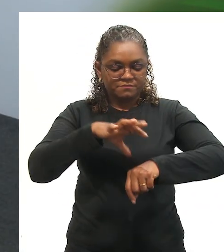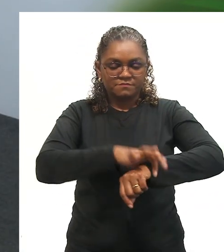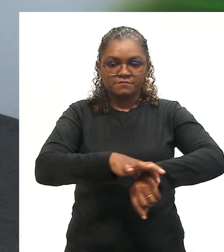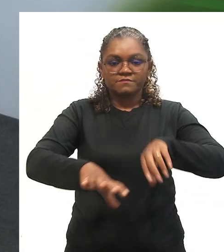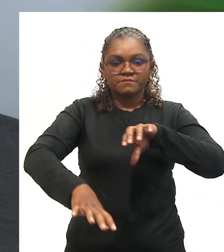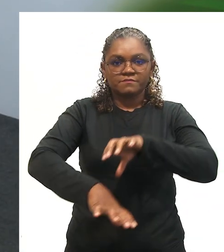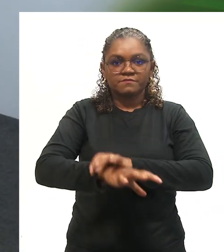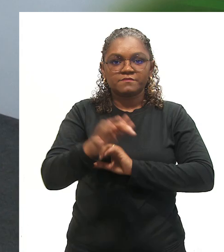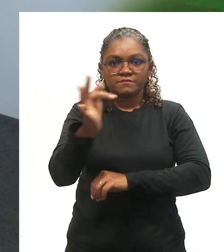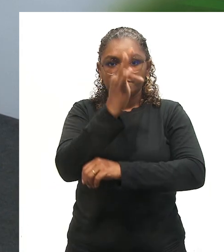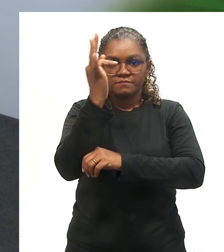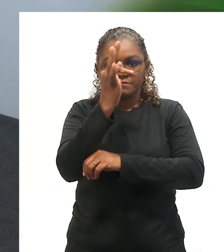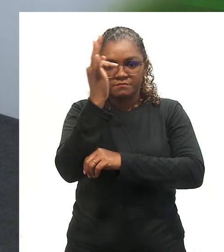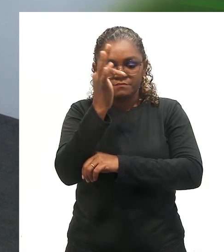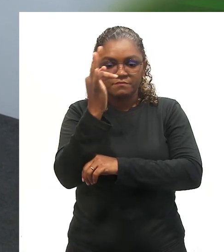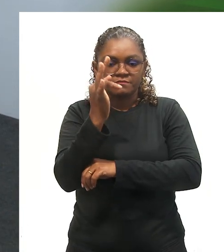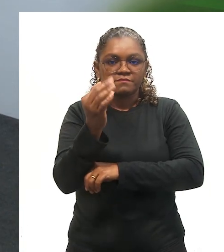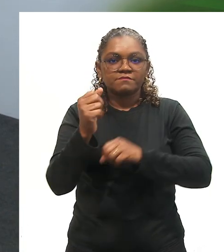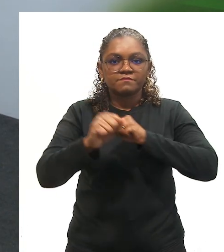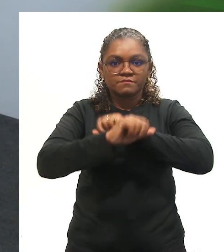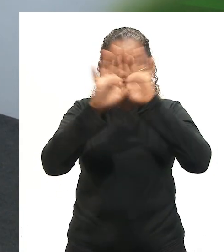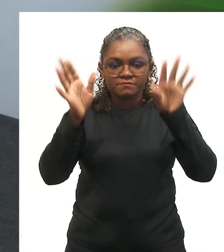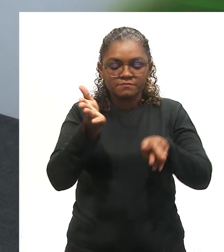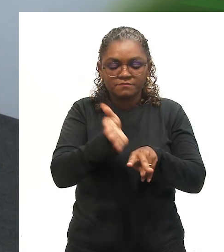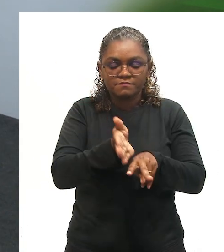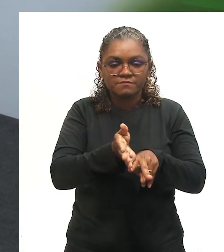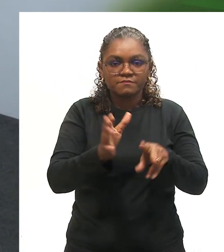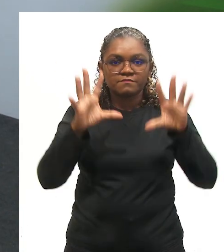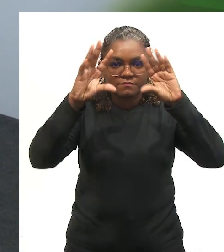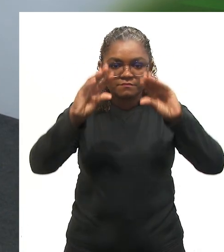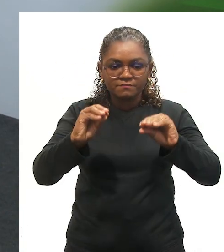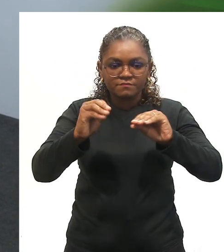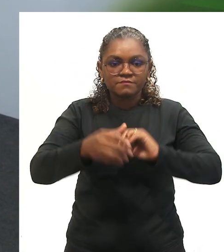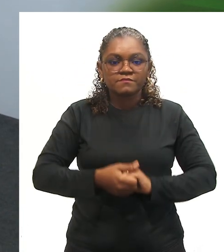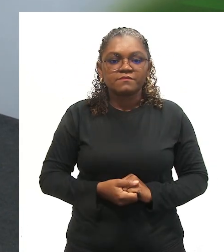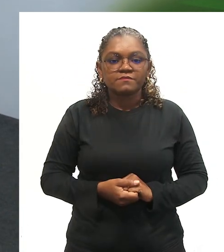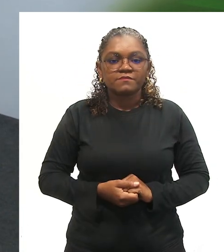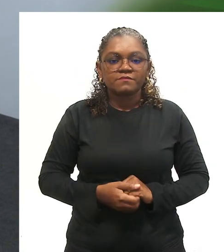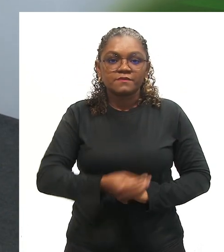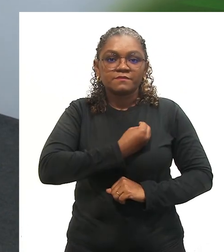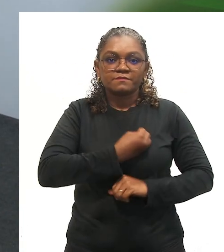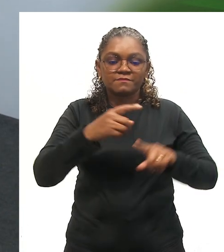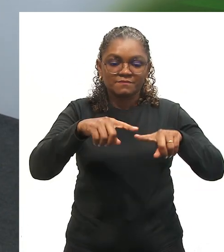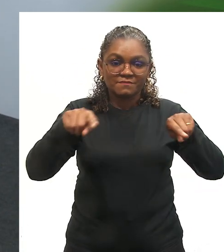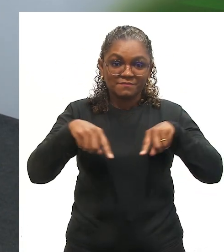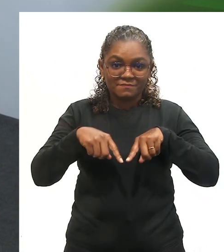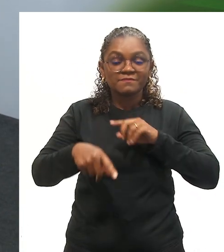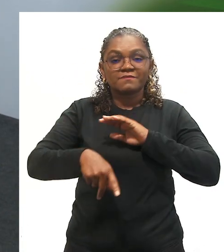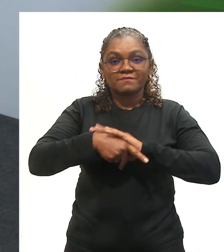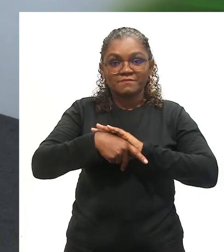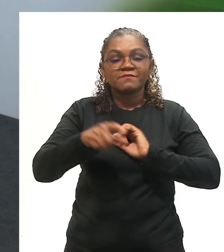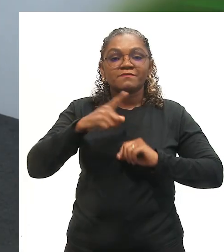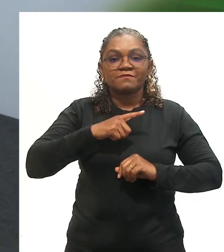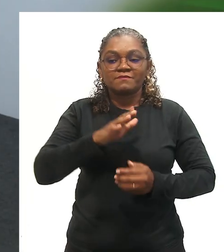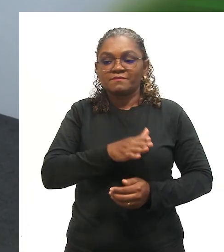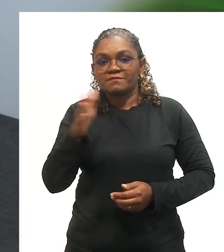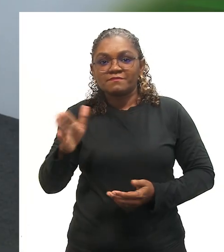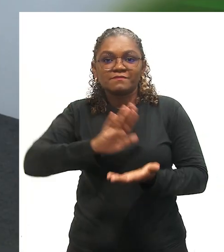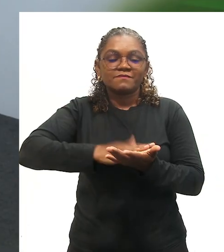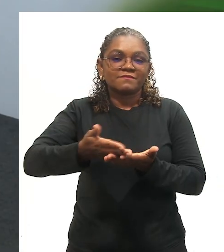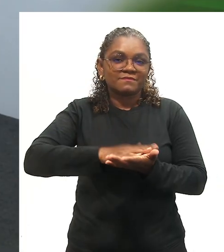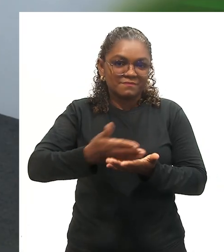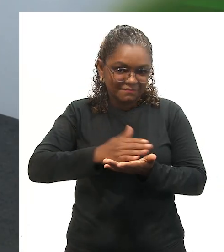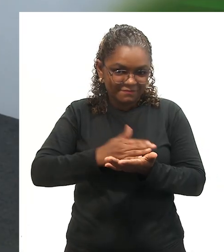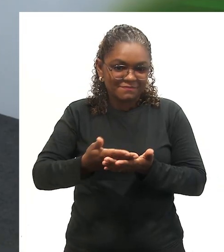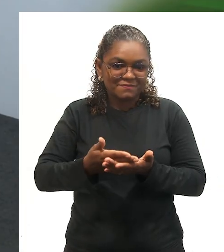escura. Estou aqui no IFRO acompanhada da nossa intérprete de Libras, que você pode verificar aqui no canto do